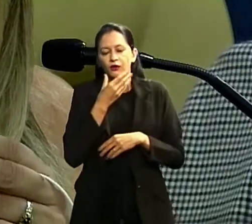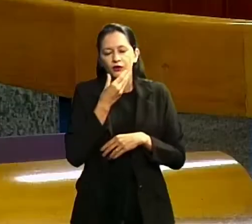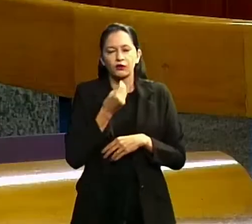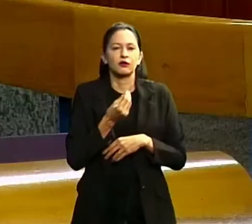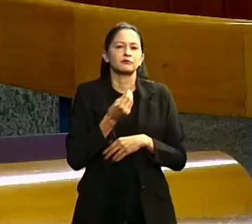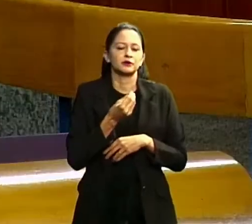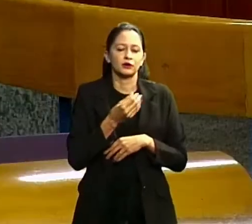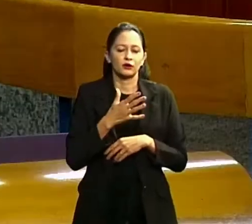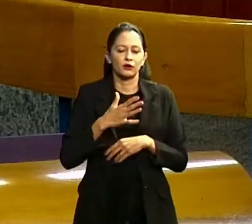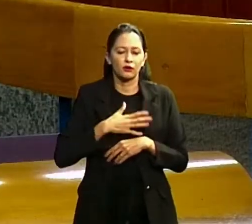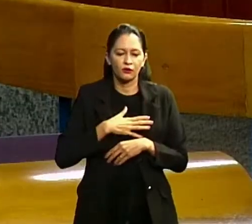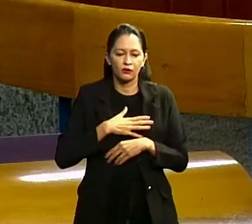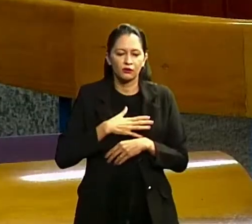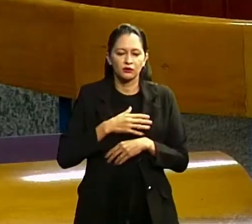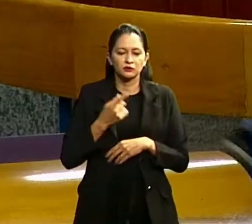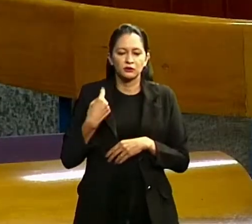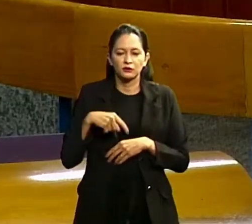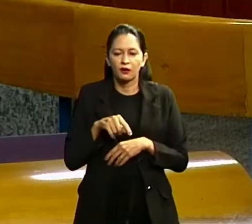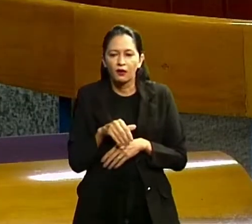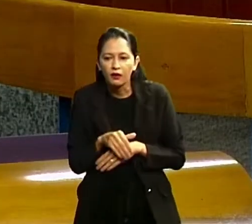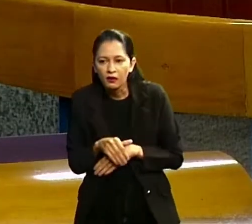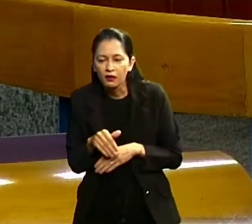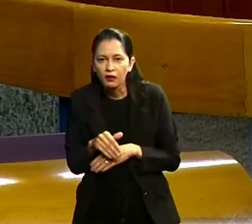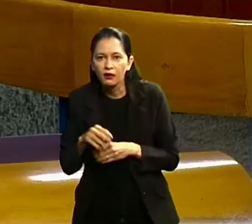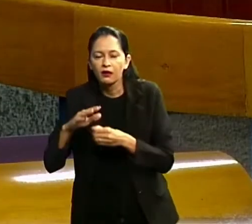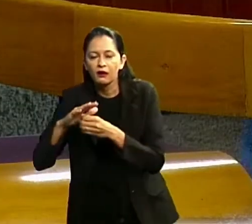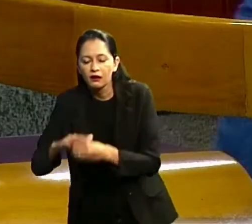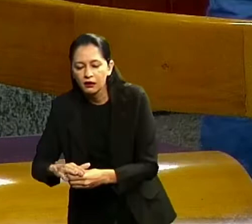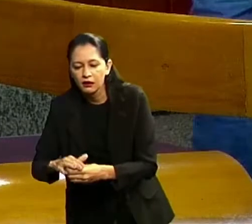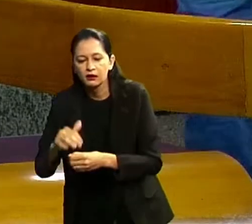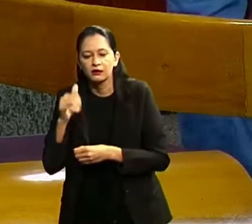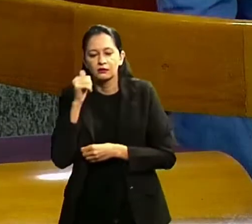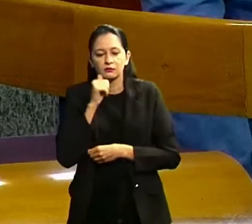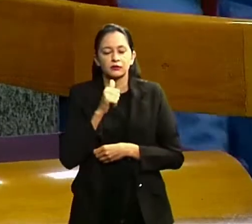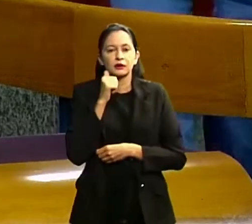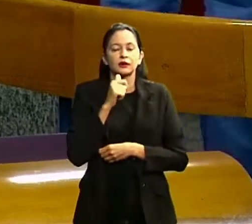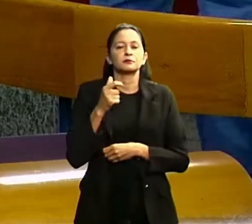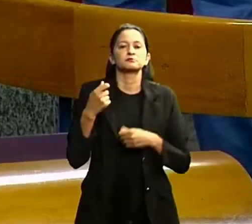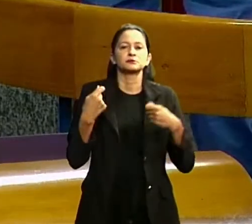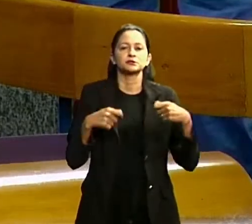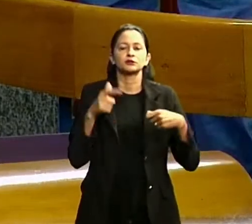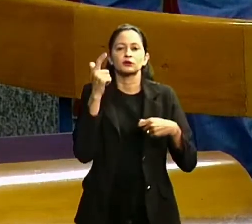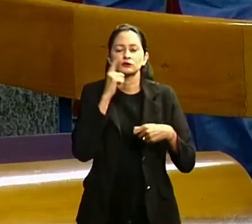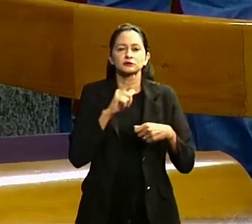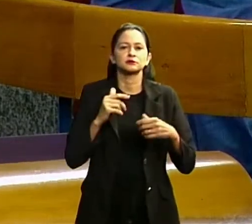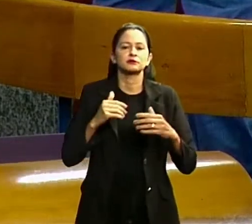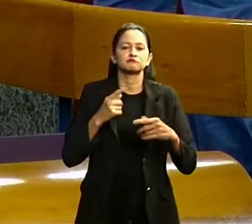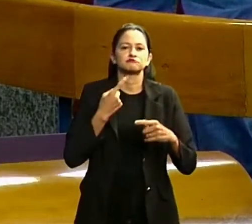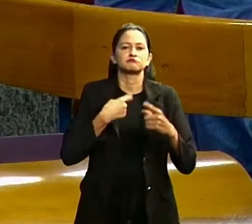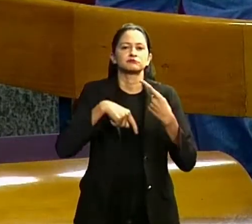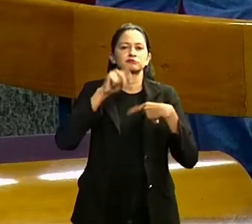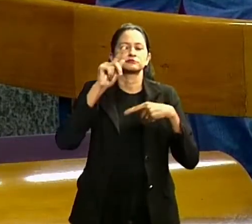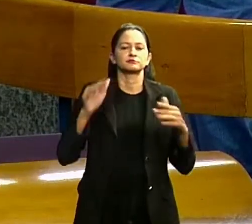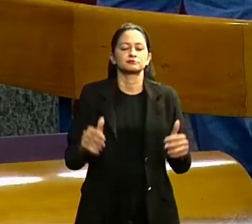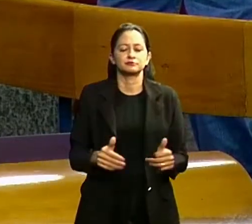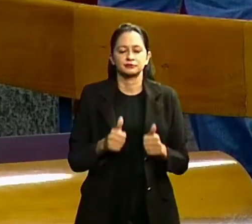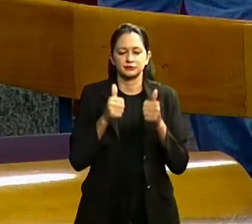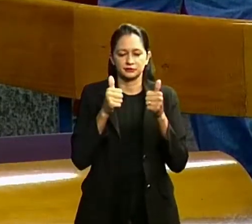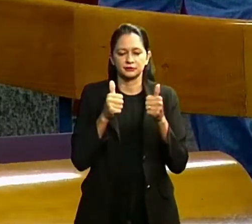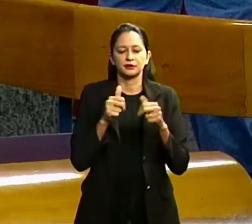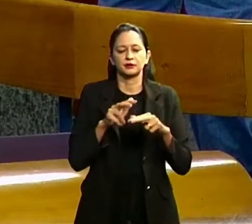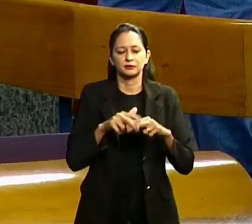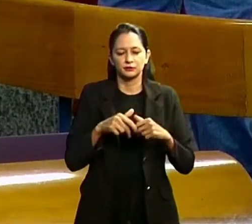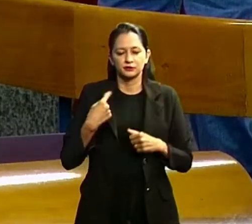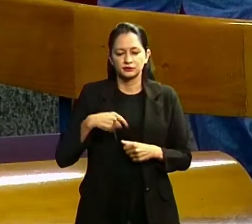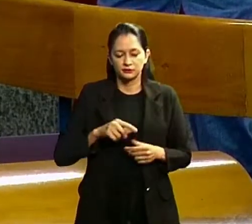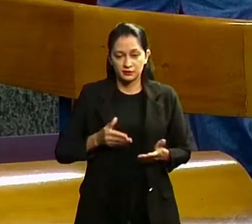colocar a gente para ver o mundo de baixo. Não. Mulher tem que nascer, tem que viver, tem que conquistar para ver o mundo de cima. É para isso que